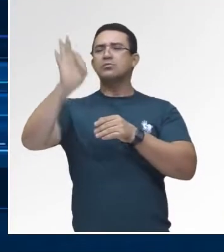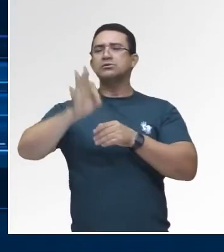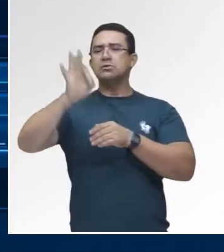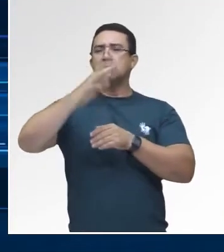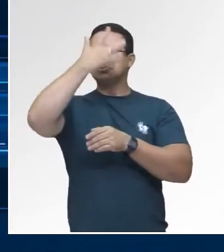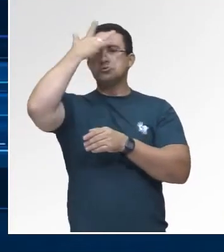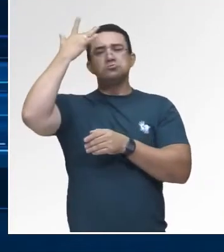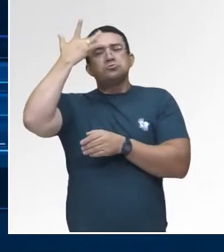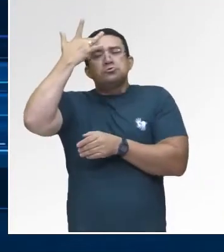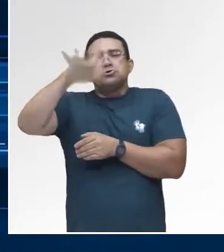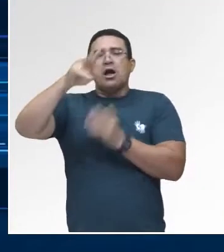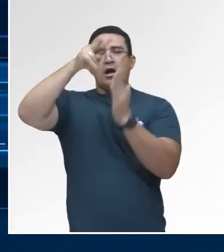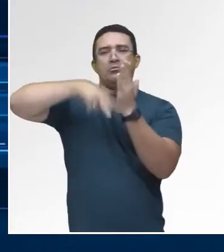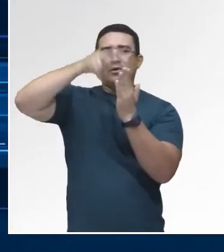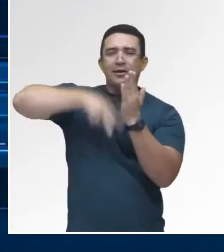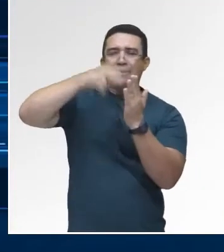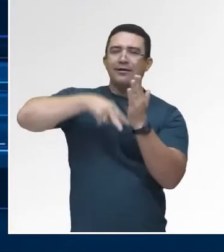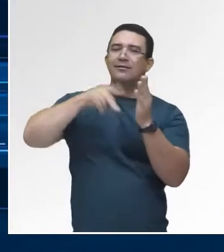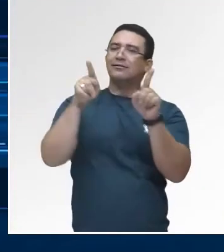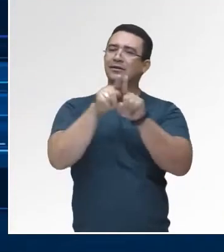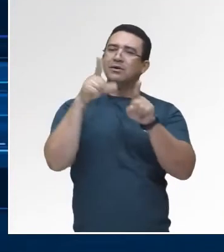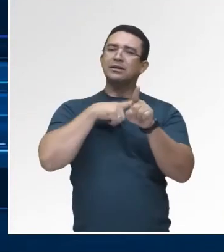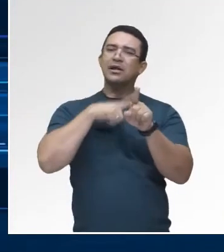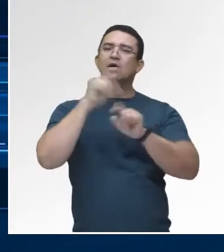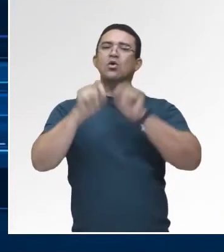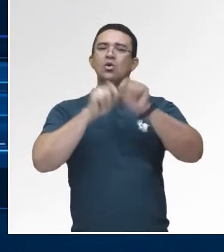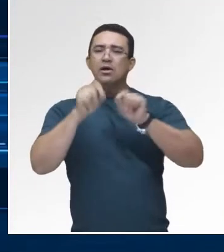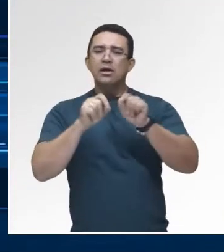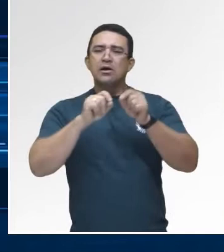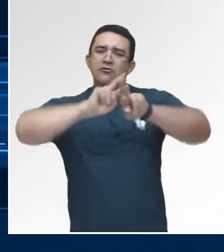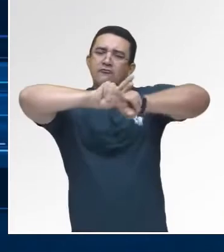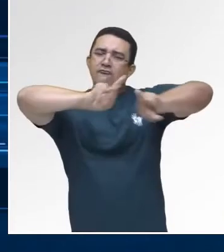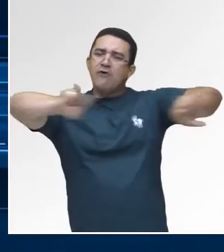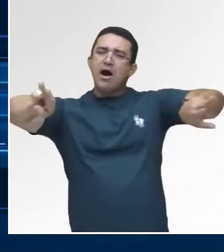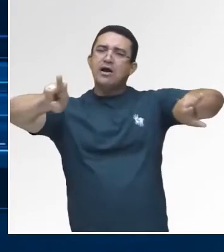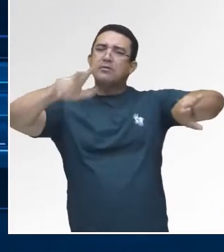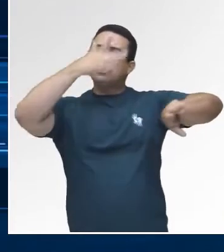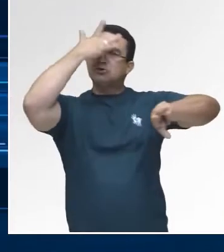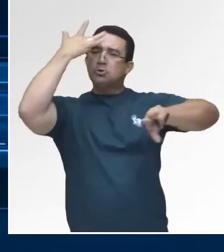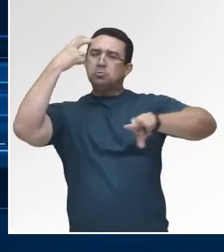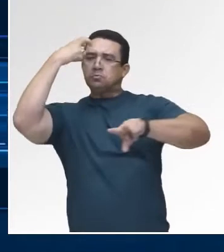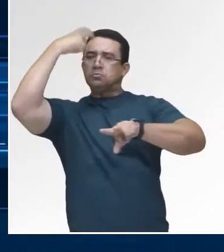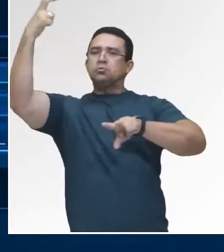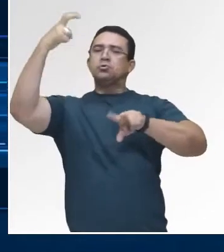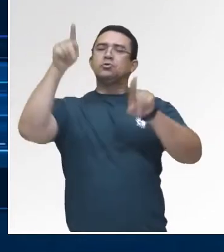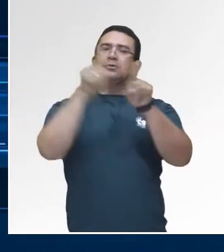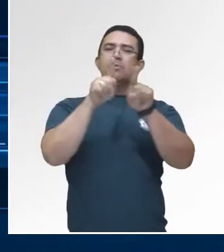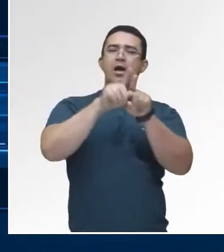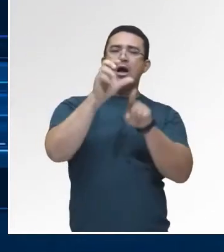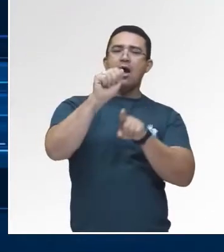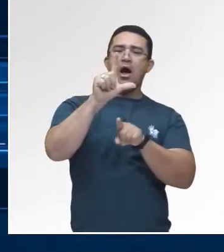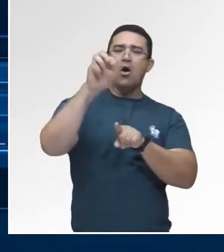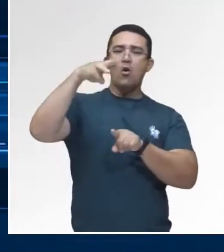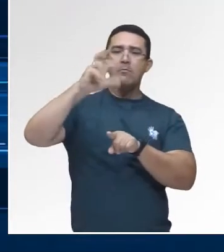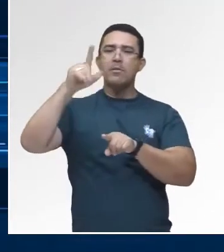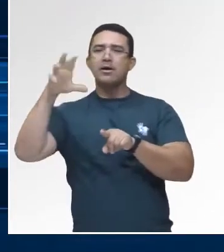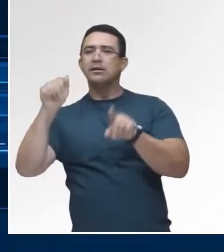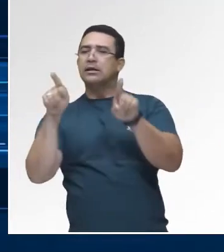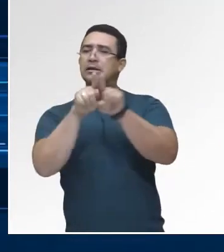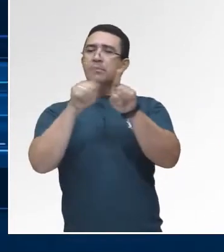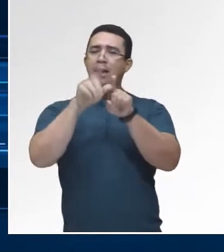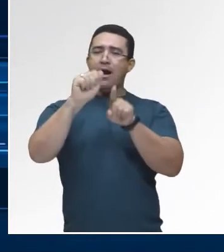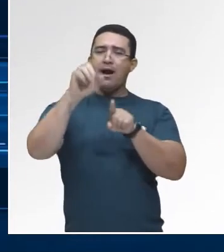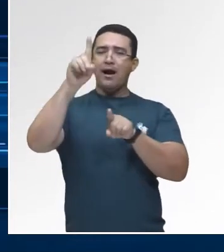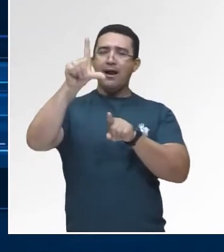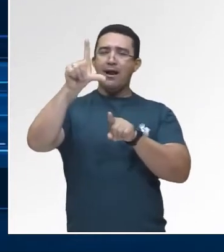analfabeta, existia exílio voluntário de vários intelectuais, como Almeida Garré e Alexandre Herculano. Então,